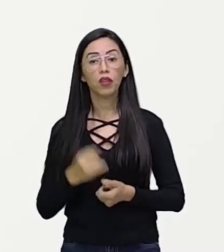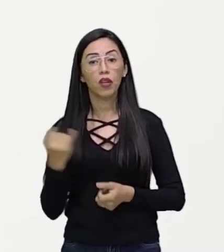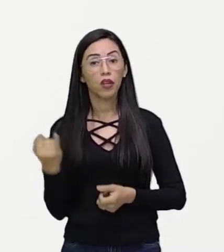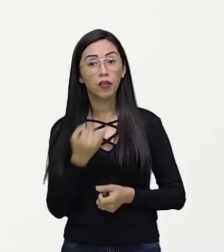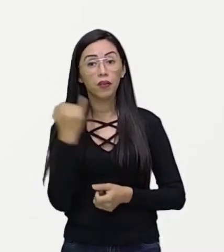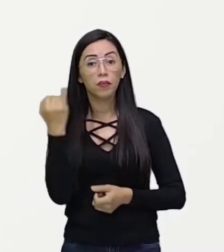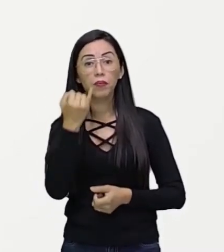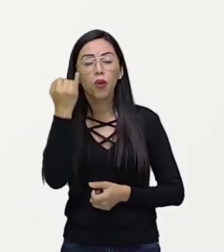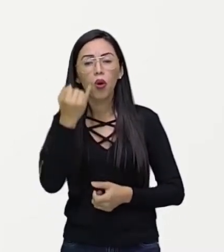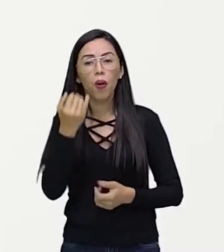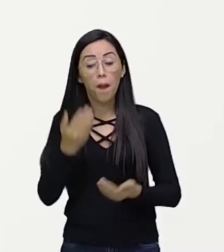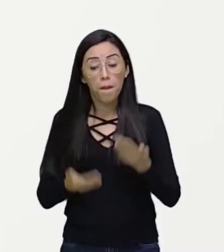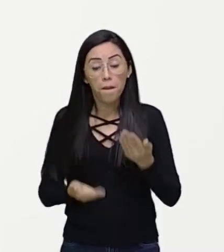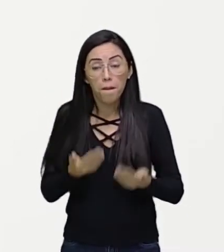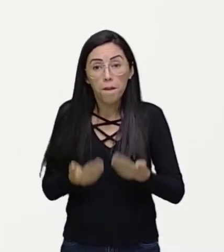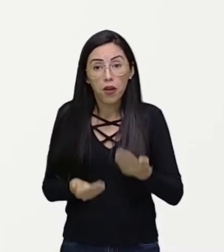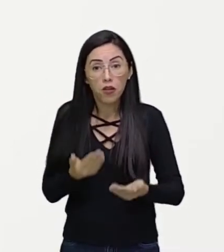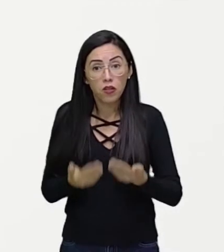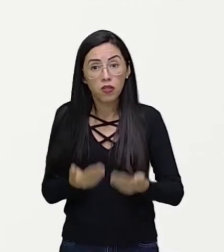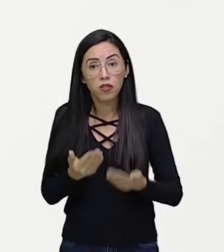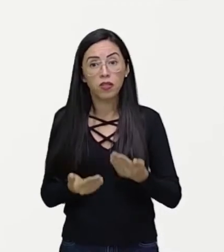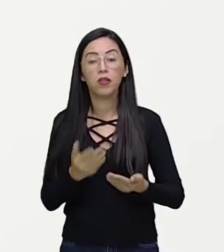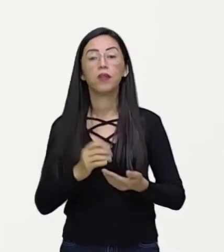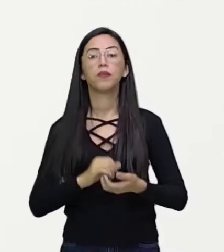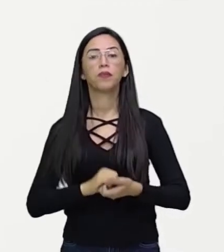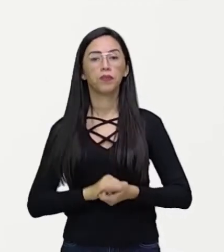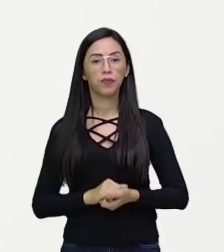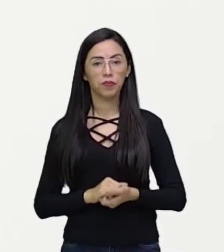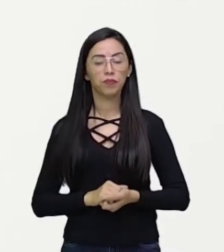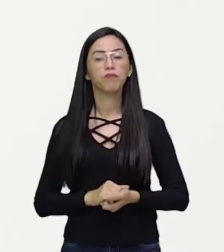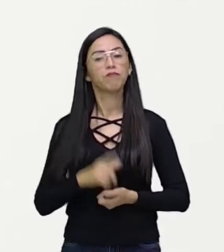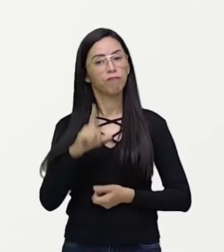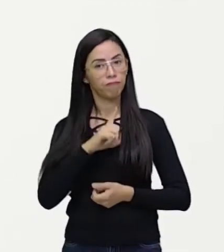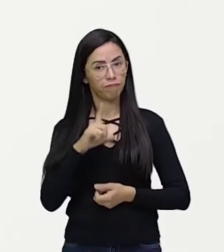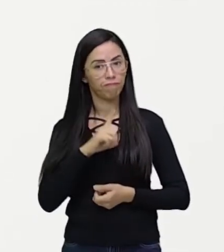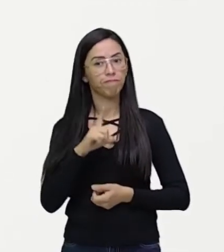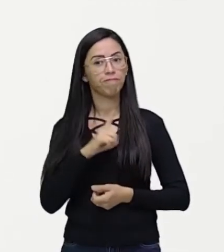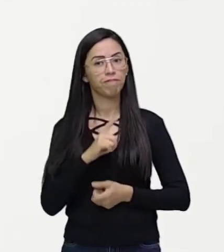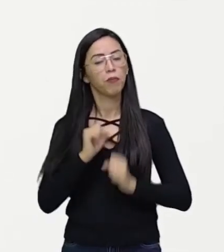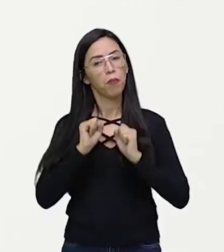massa. Então, para medir massa,